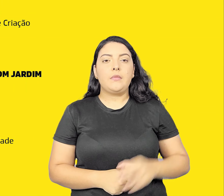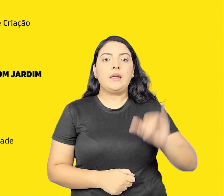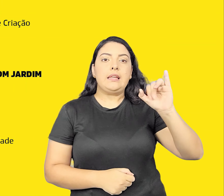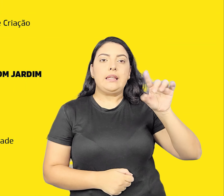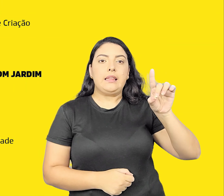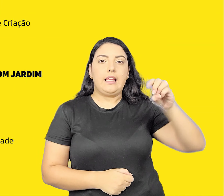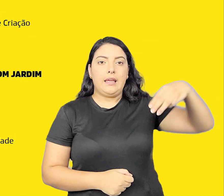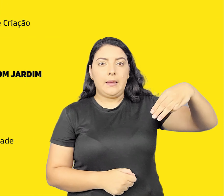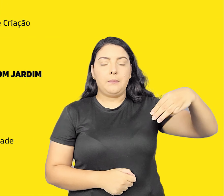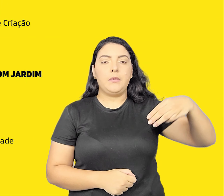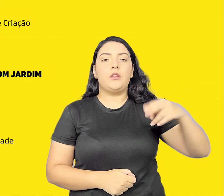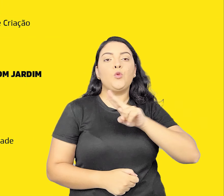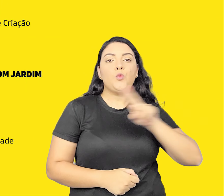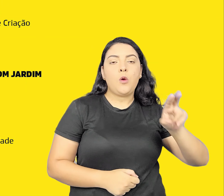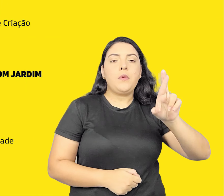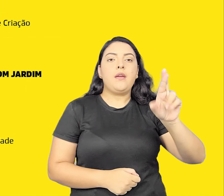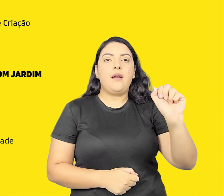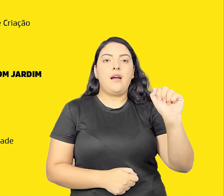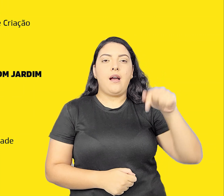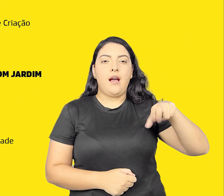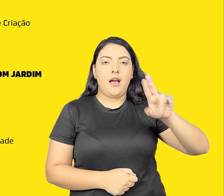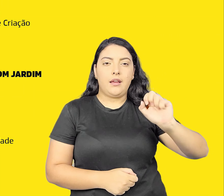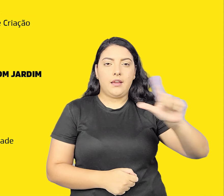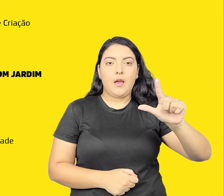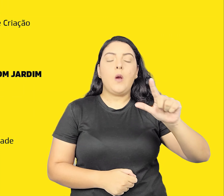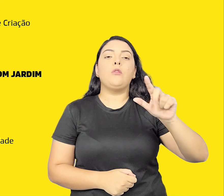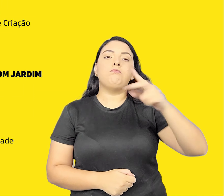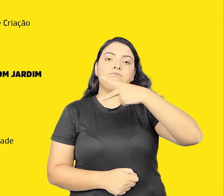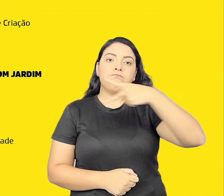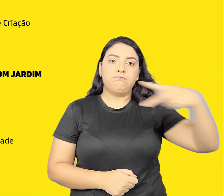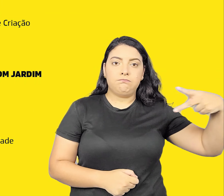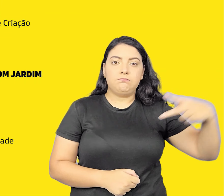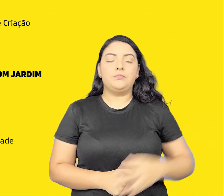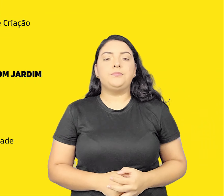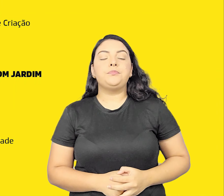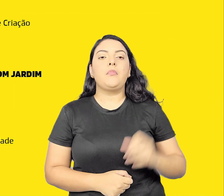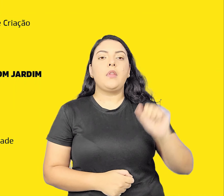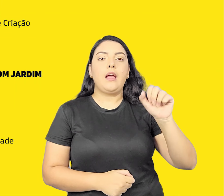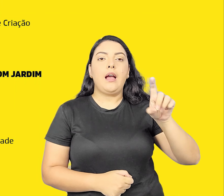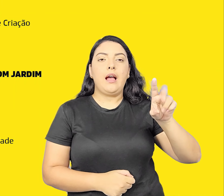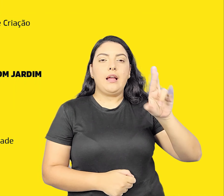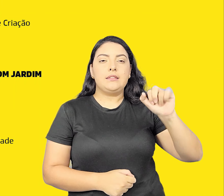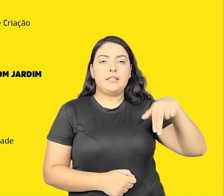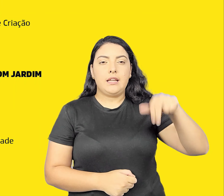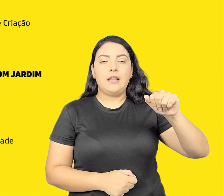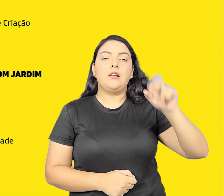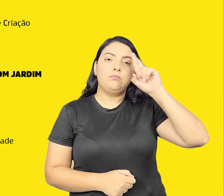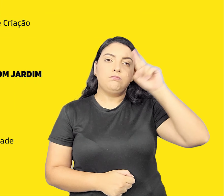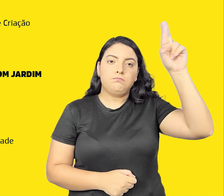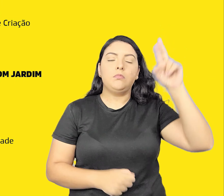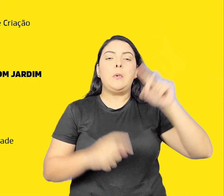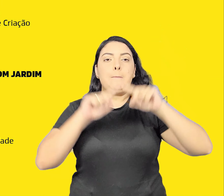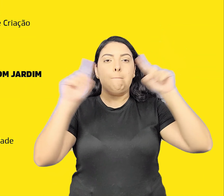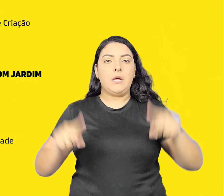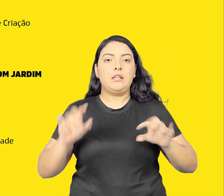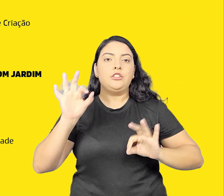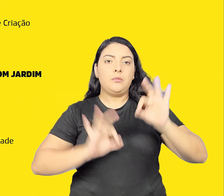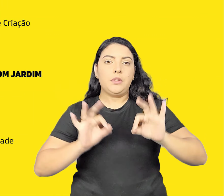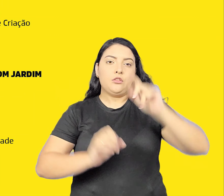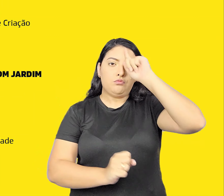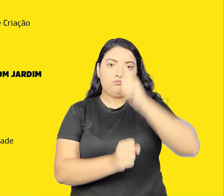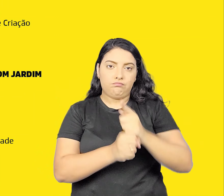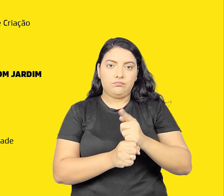Instituto Dragão do Mar Raquel Gadelha Diretora Presidenta Adriana Victorino Diretora de